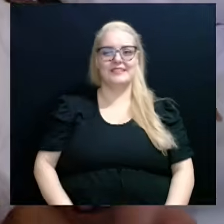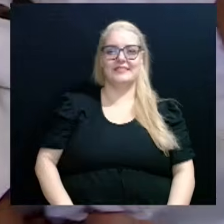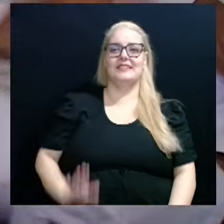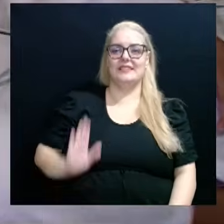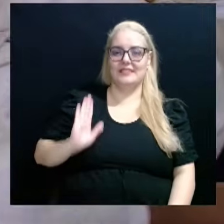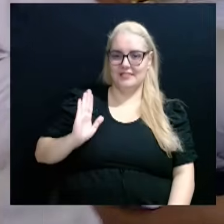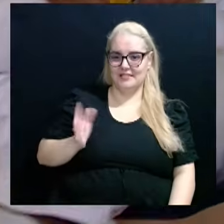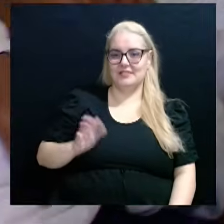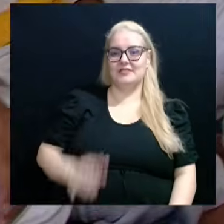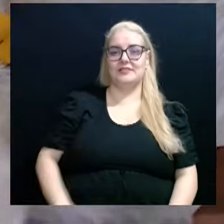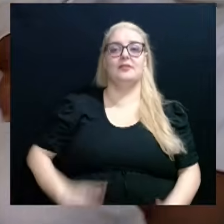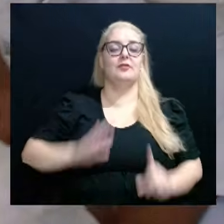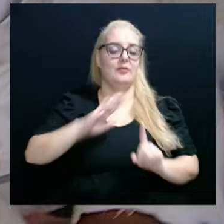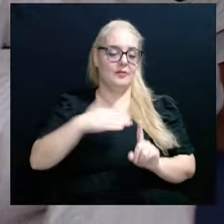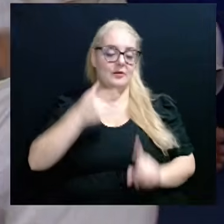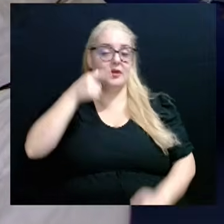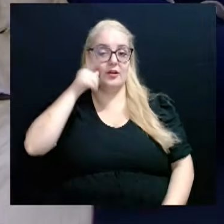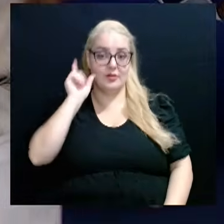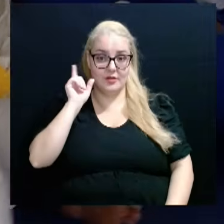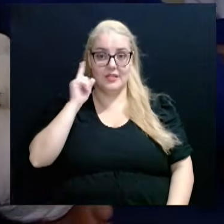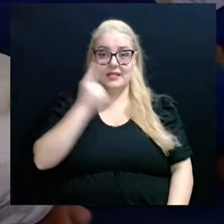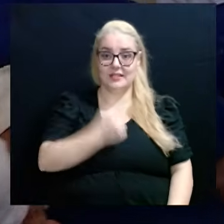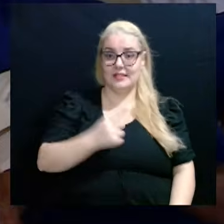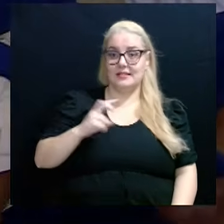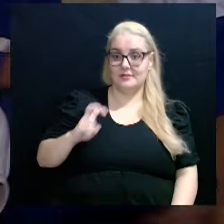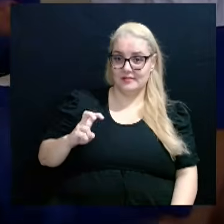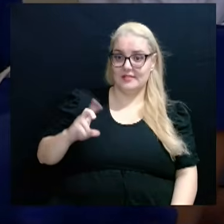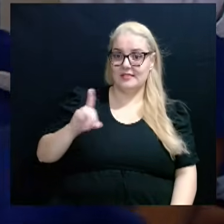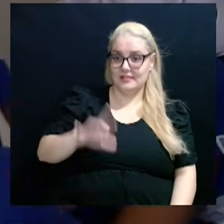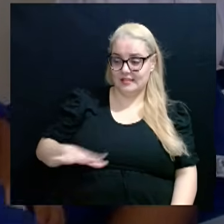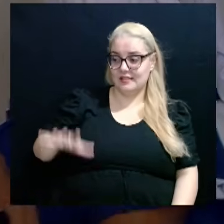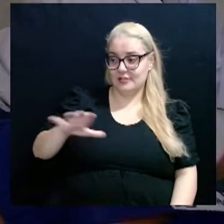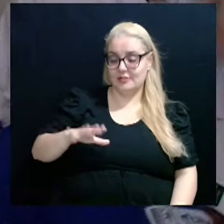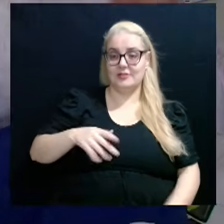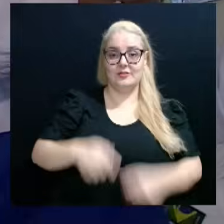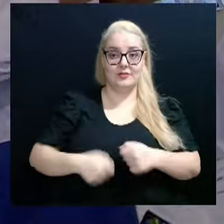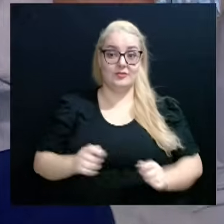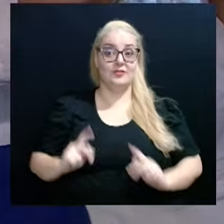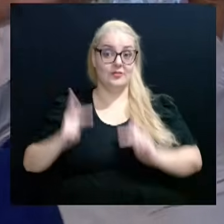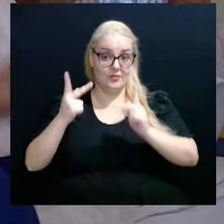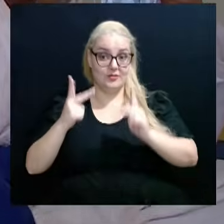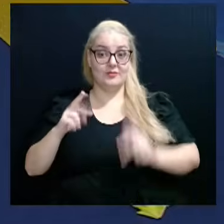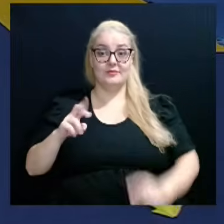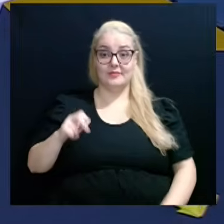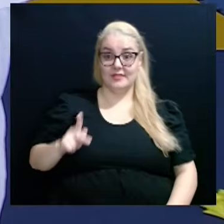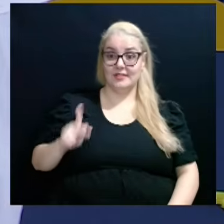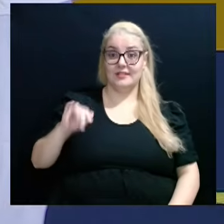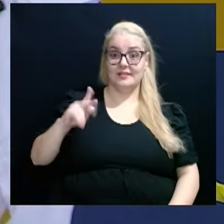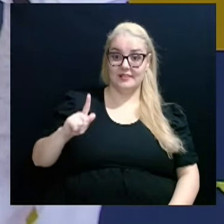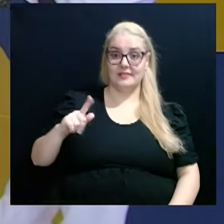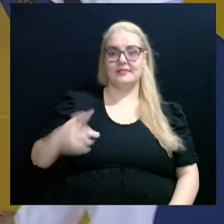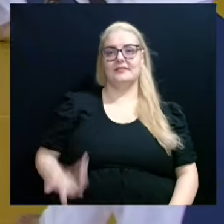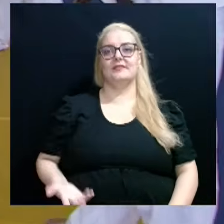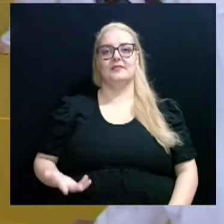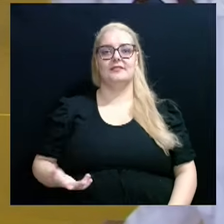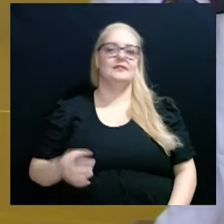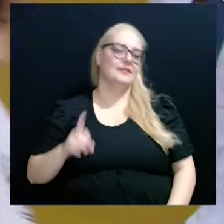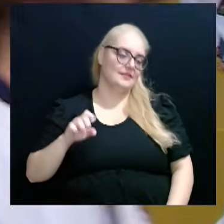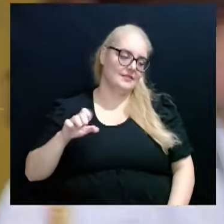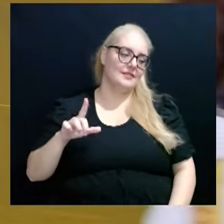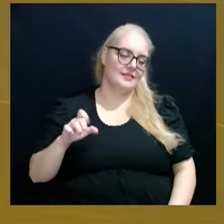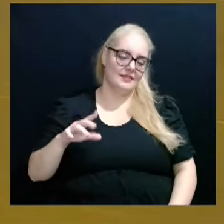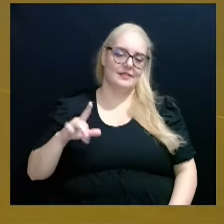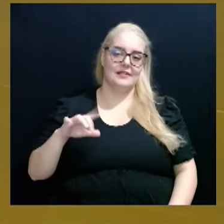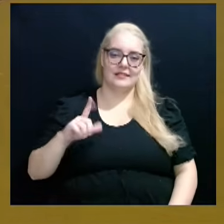homenageado ontem na 15ª Delegacia de Judô como campeão geral no ranking da 15ª Delegacia. Então tá no sangue, né? A gente fala que